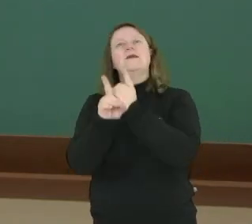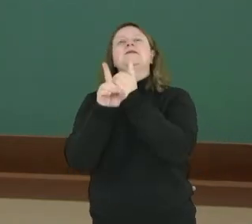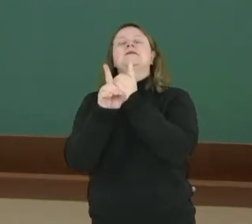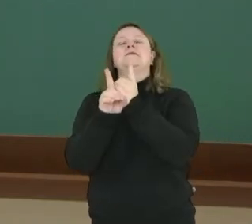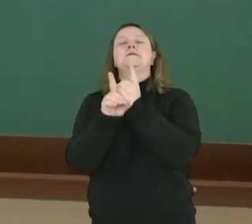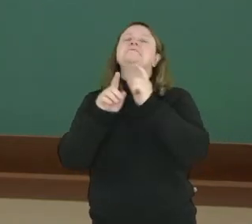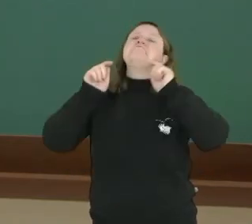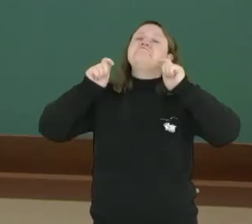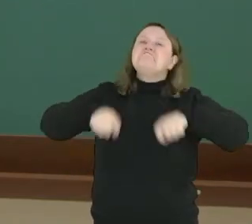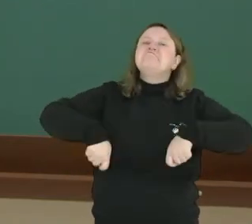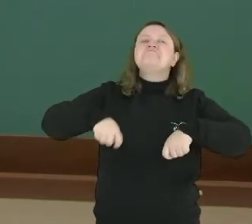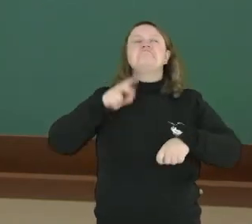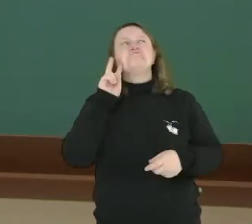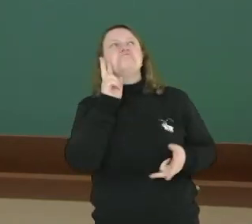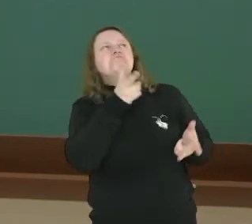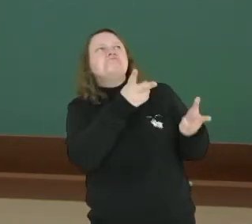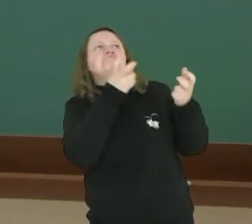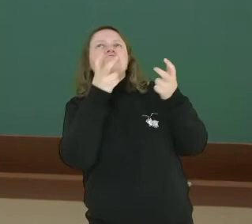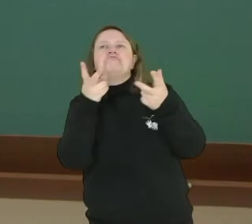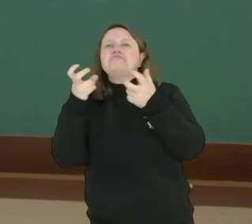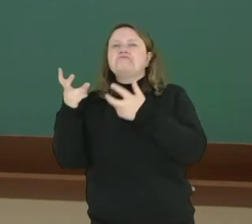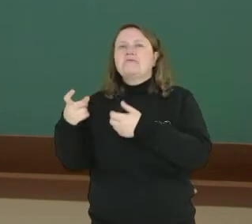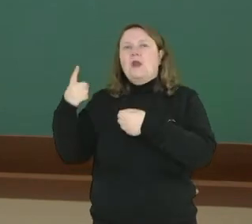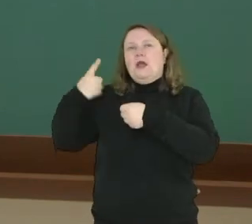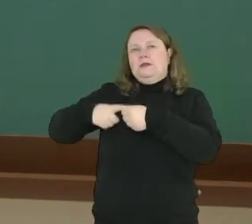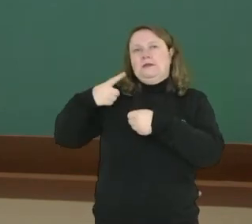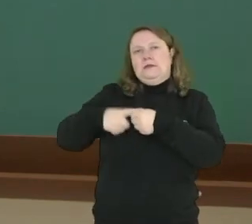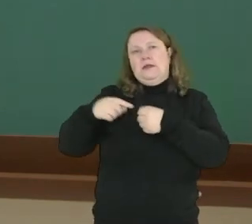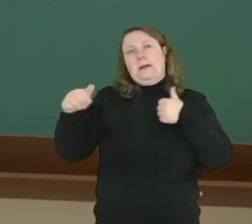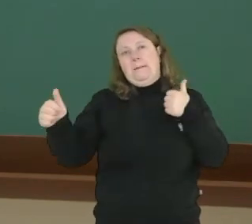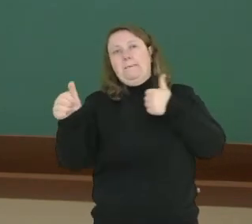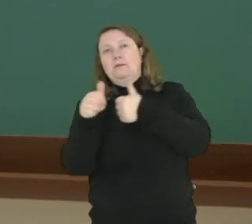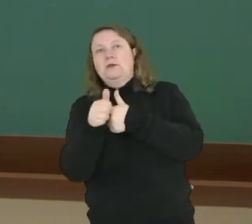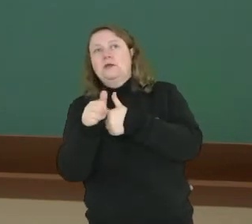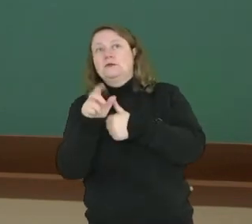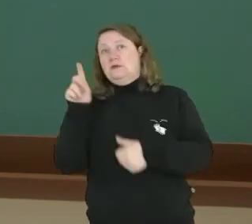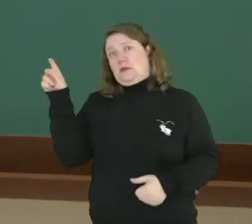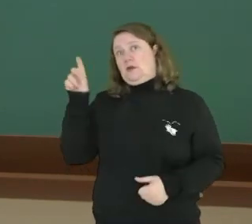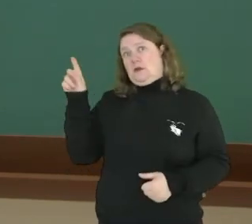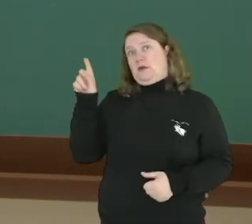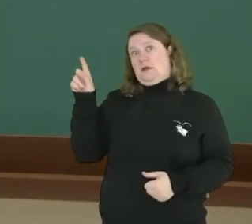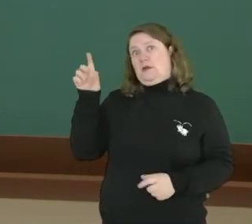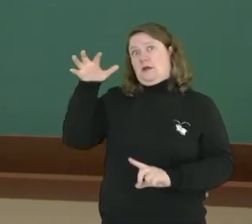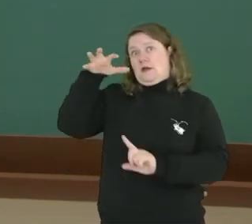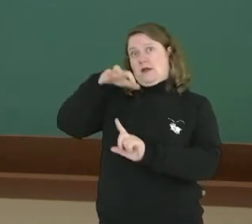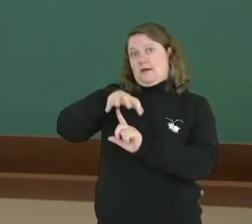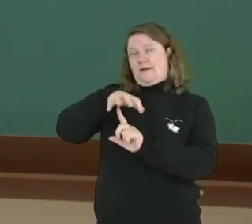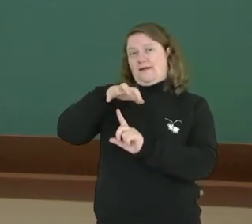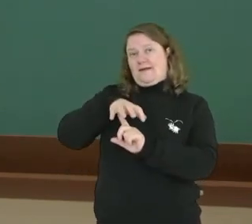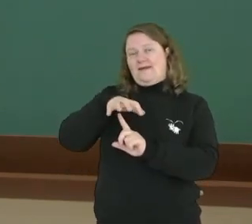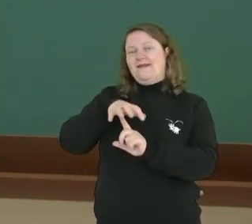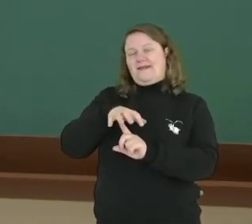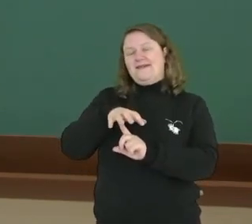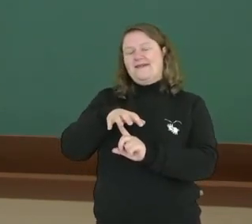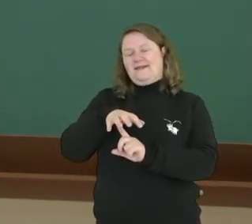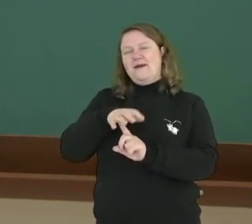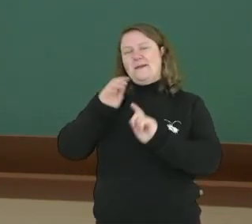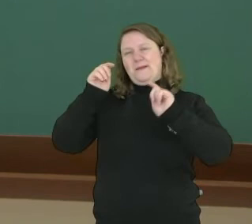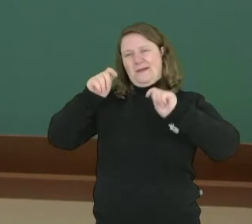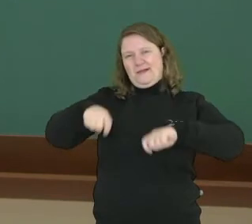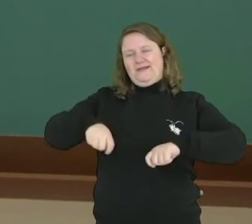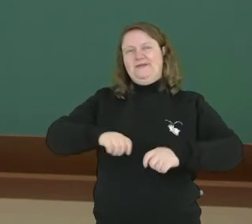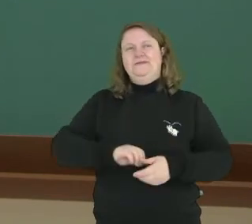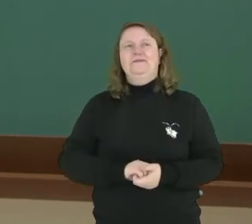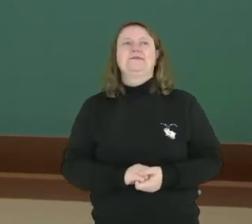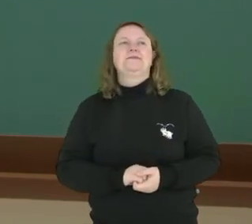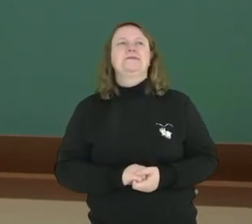no teu local de vivência, no teu município onde você mora, esse tipo de vegetação ali, a formação da mata de